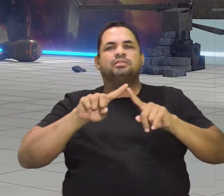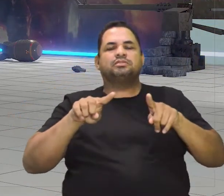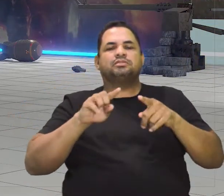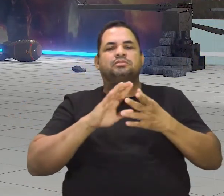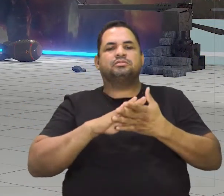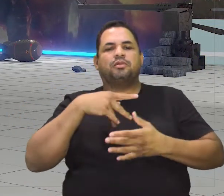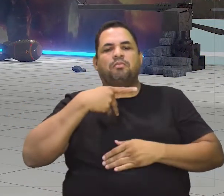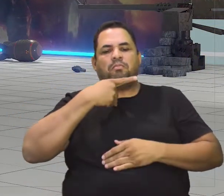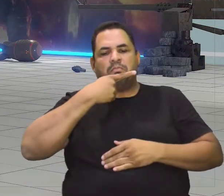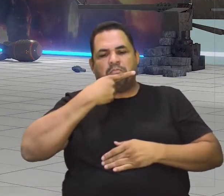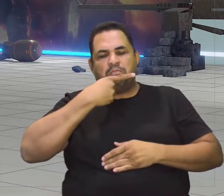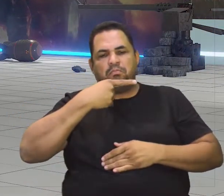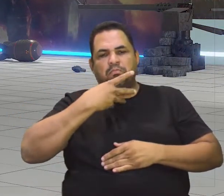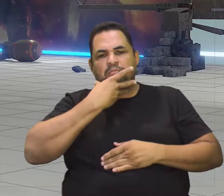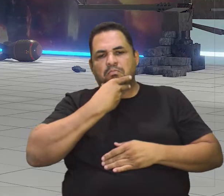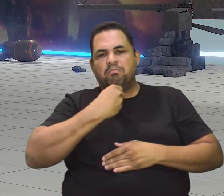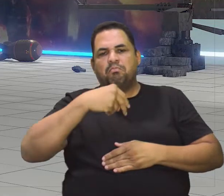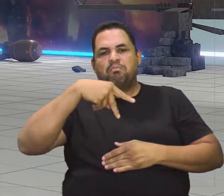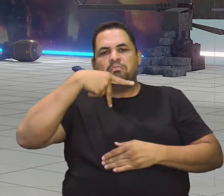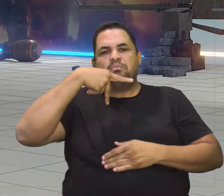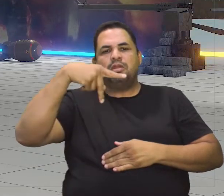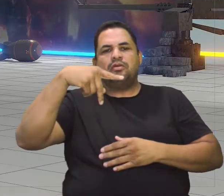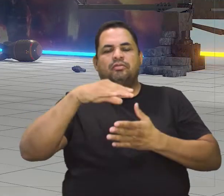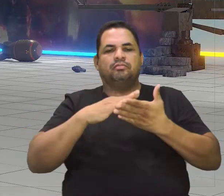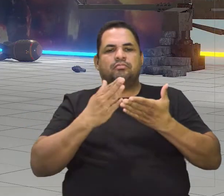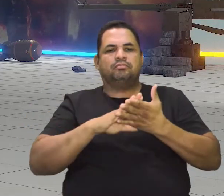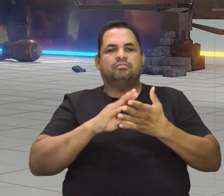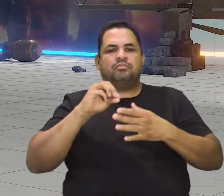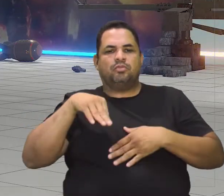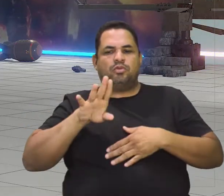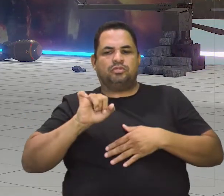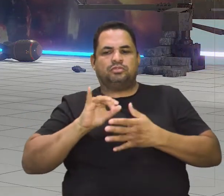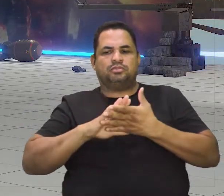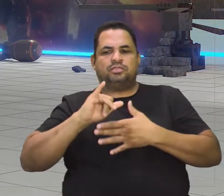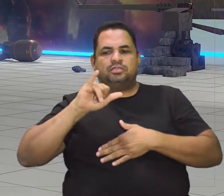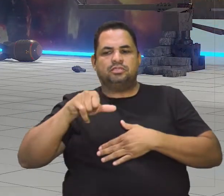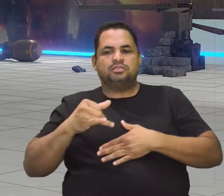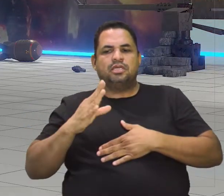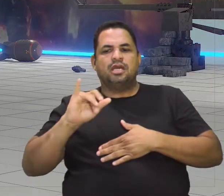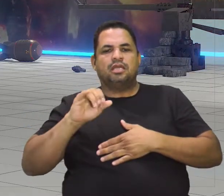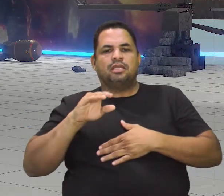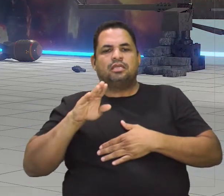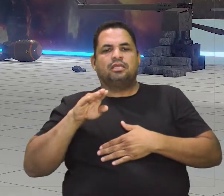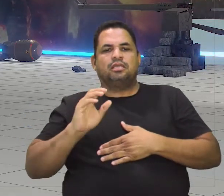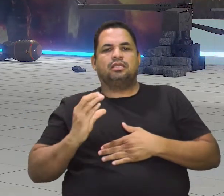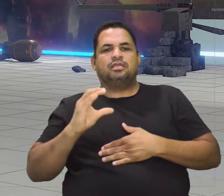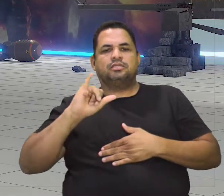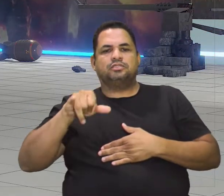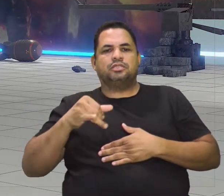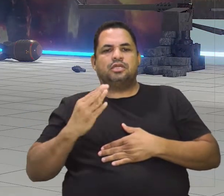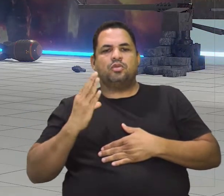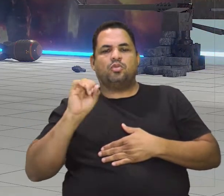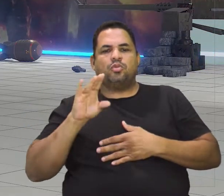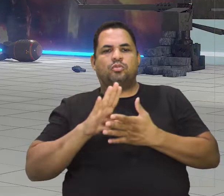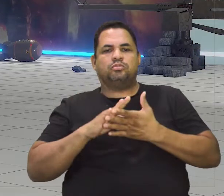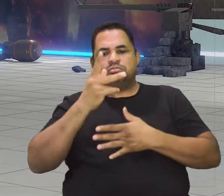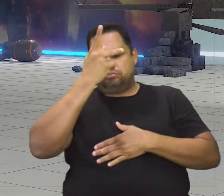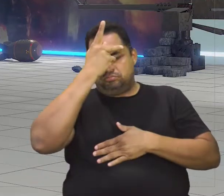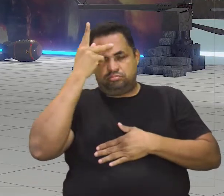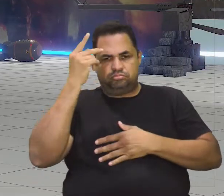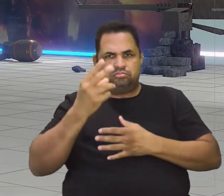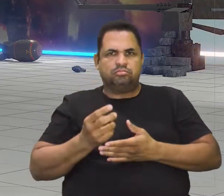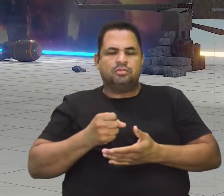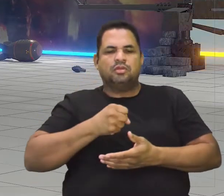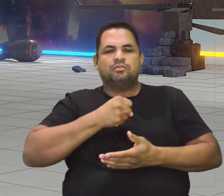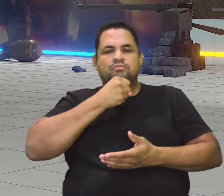como nós acreditamos que Moisés, Abraão, Isaac, Jacó, essas pessoas do Antigo Testamento, elas